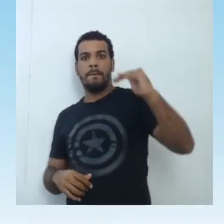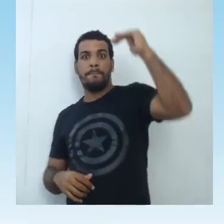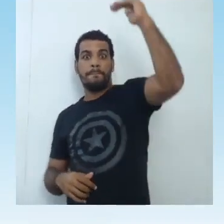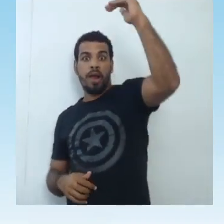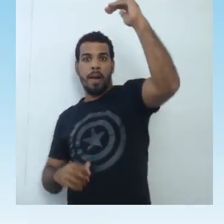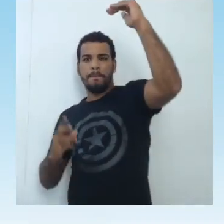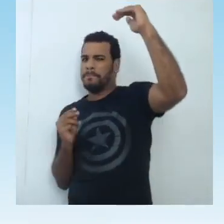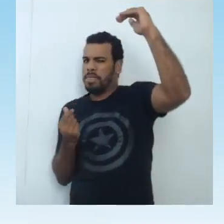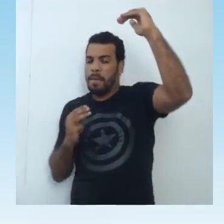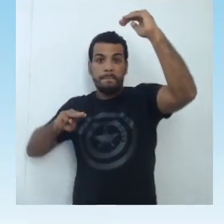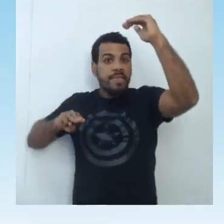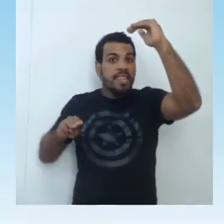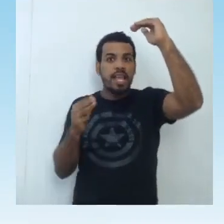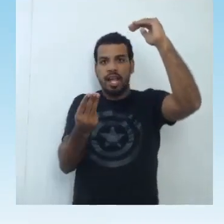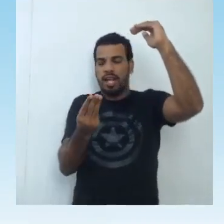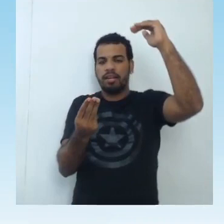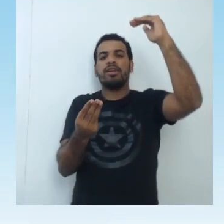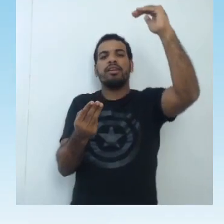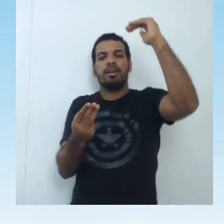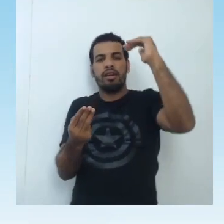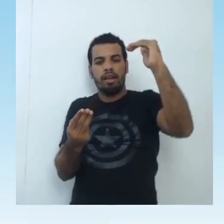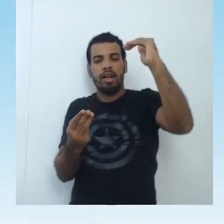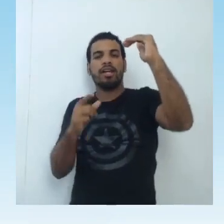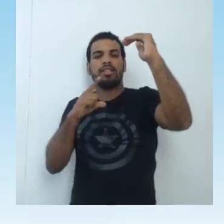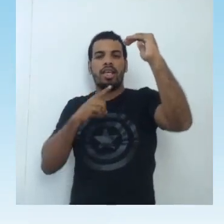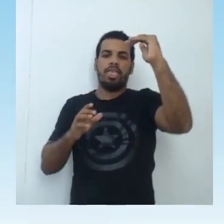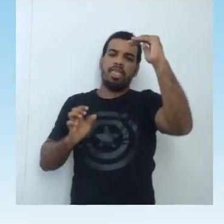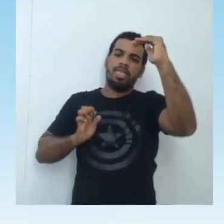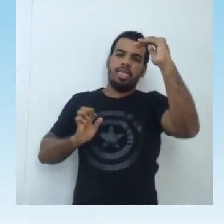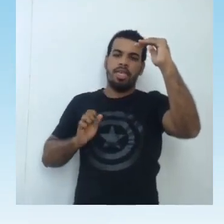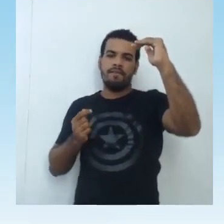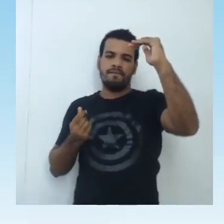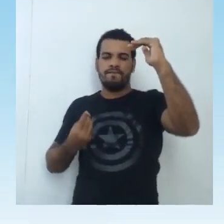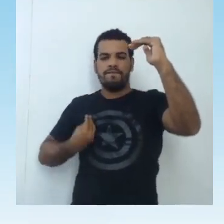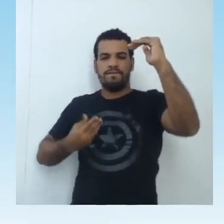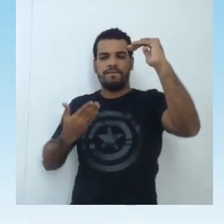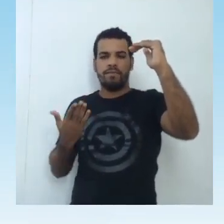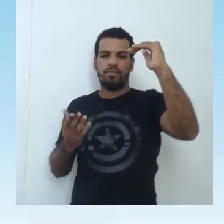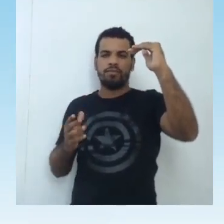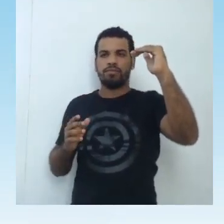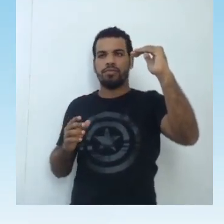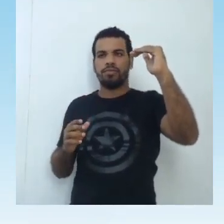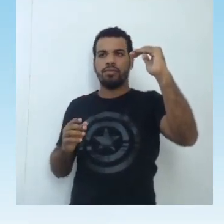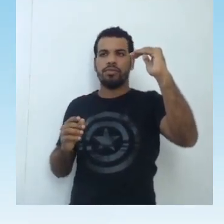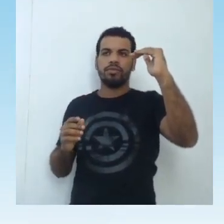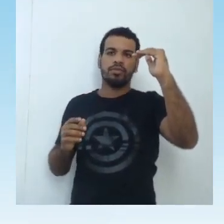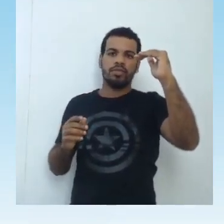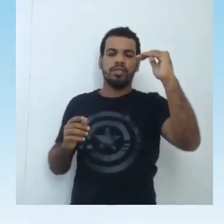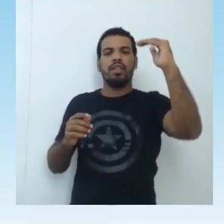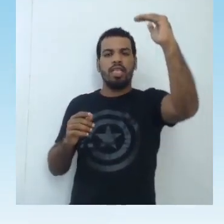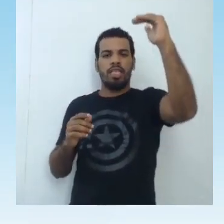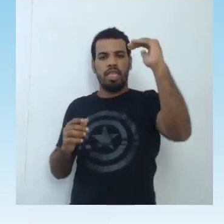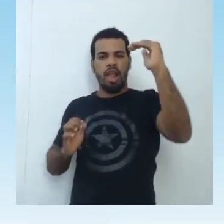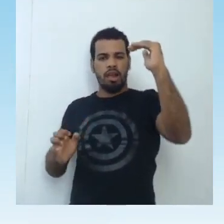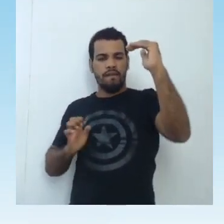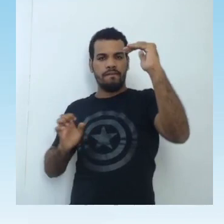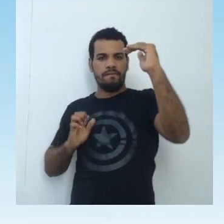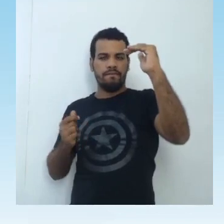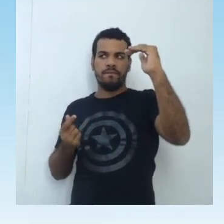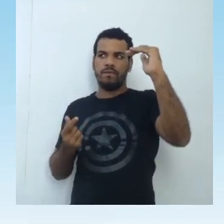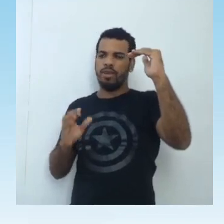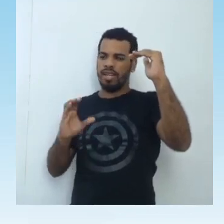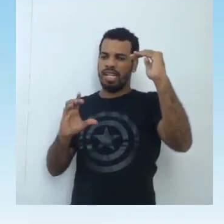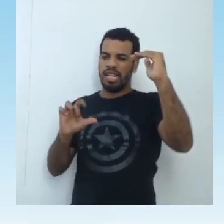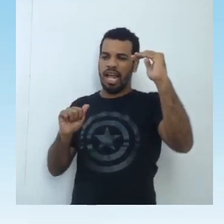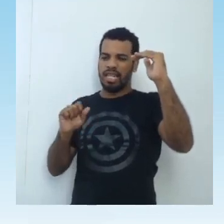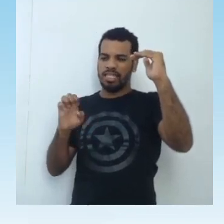pessoas milionárias lá no topo da pirâmide, as pessoas aí que têm que a gente pode chamar de classe média, certo? Não gosto muito desse